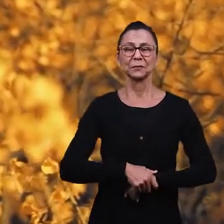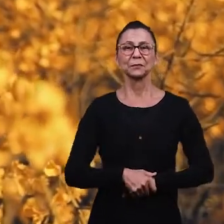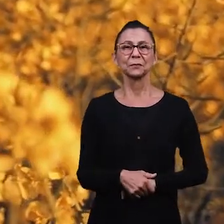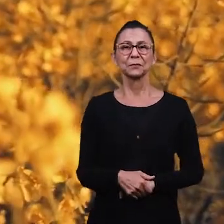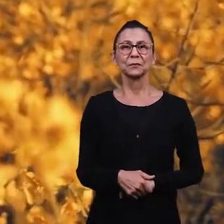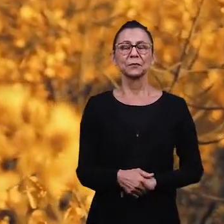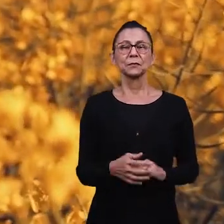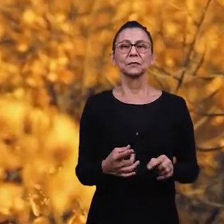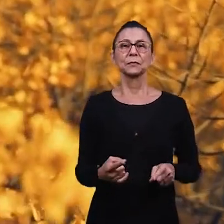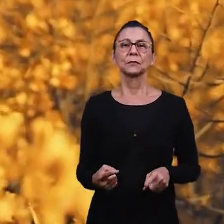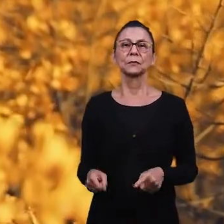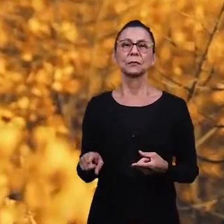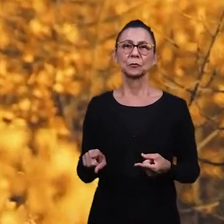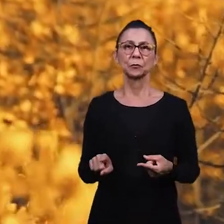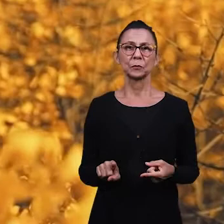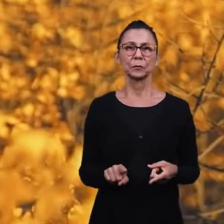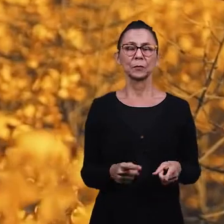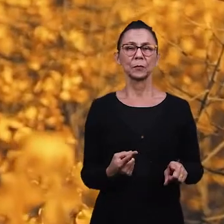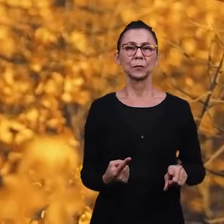manège.